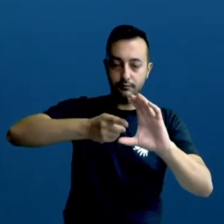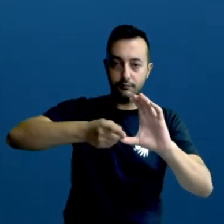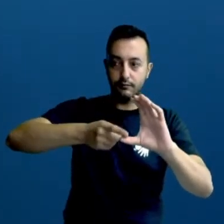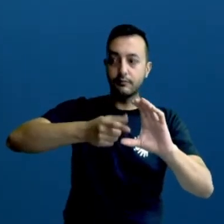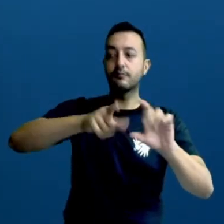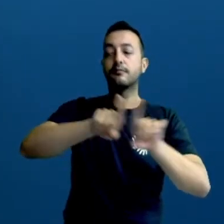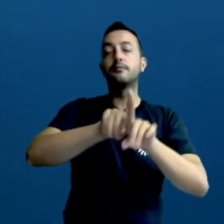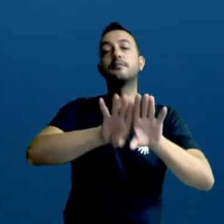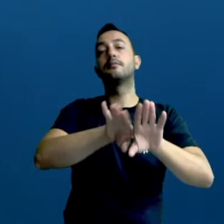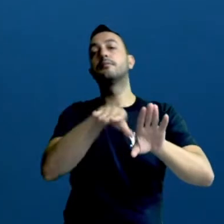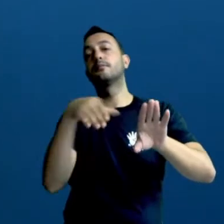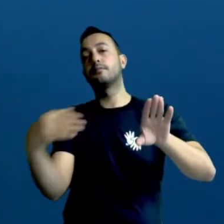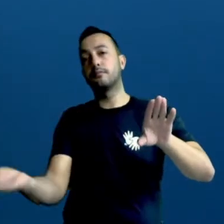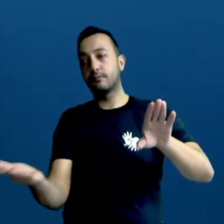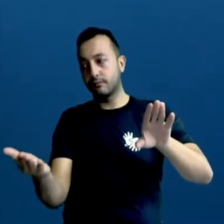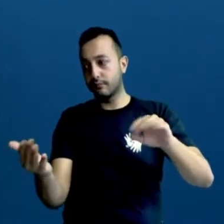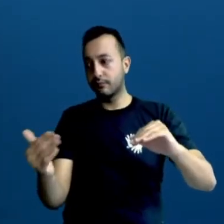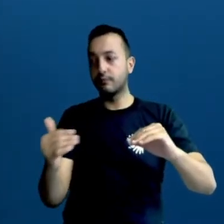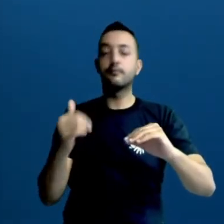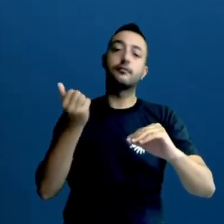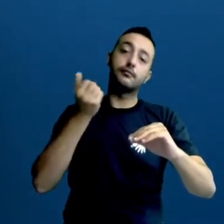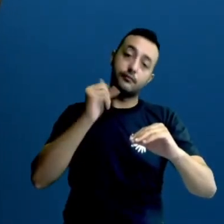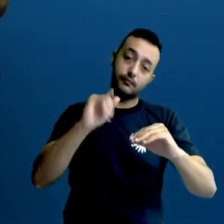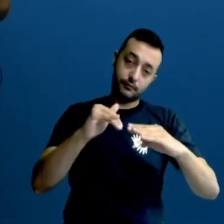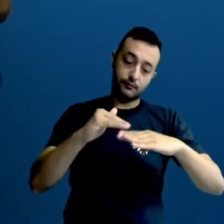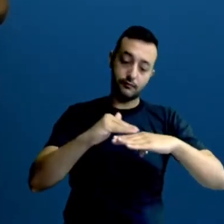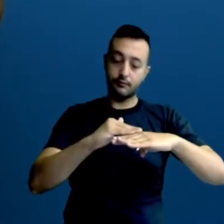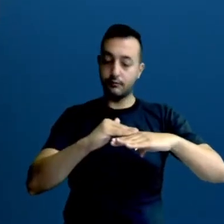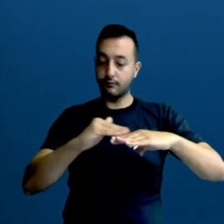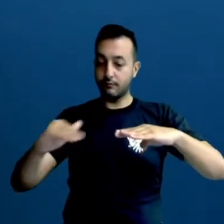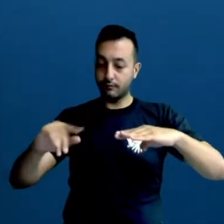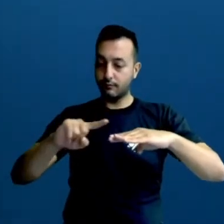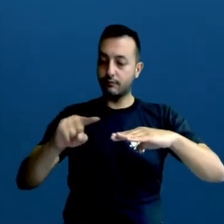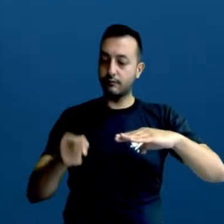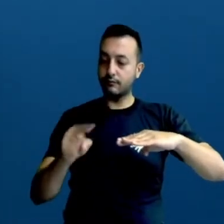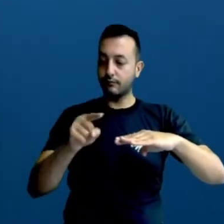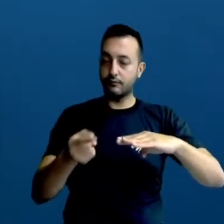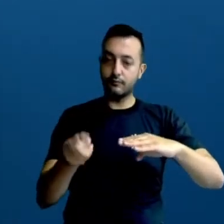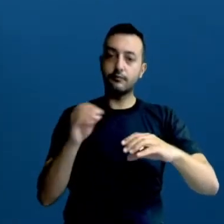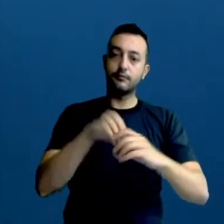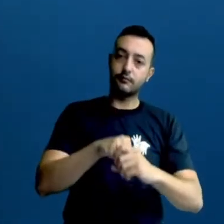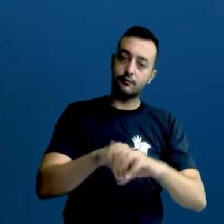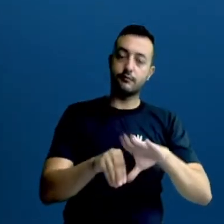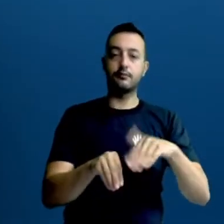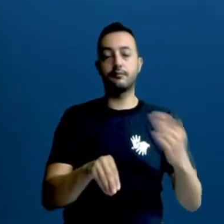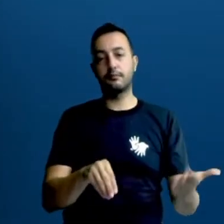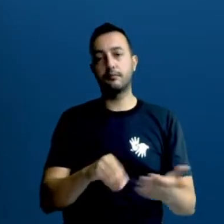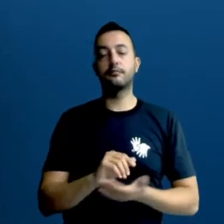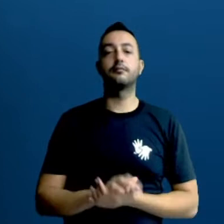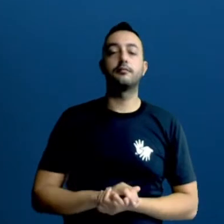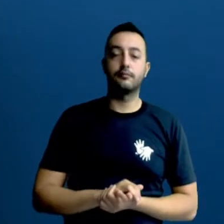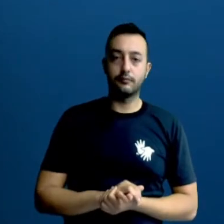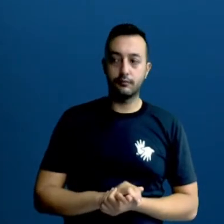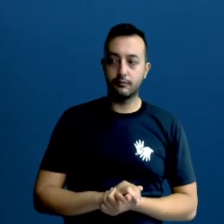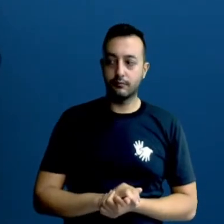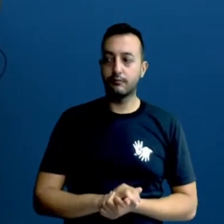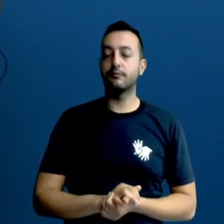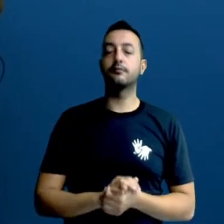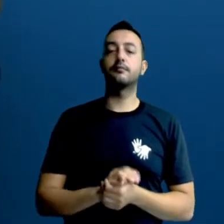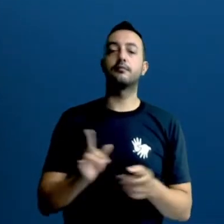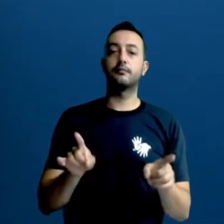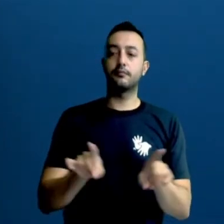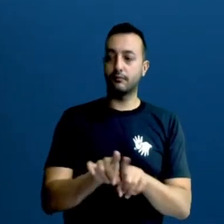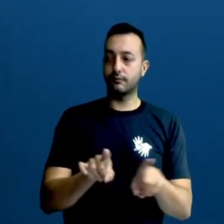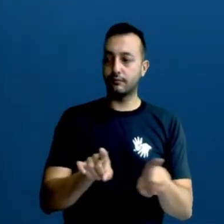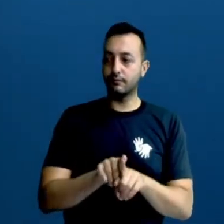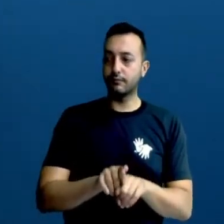ângulo externo, formado a partir do prolongamento de um dos lados, tá bom? Ângulo interno e ângulo externo. E